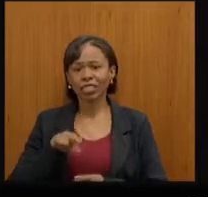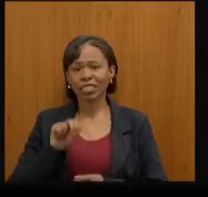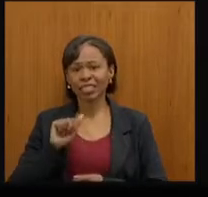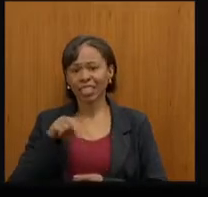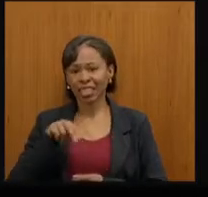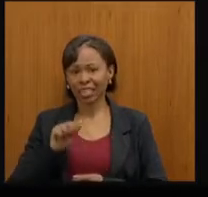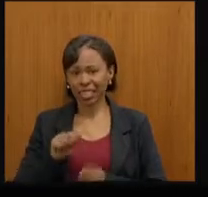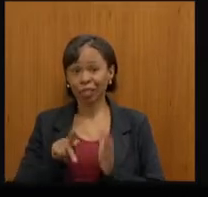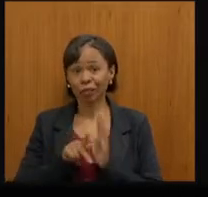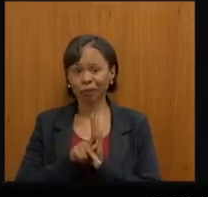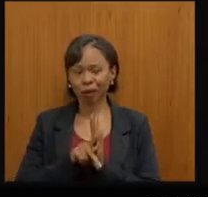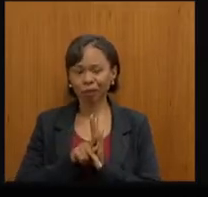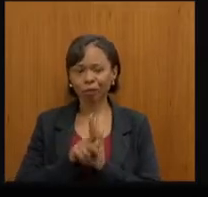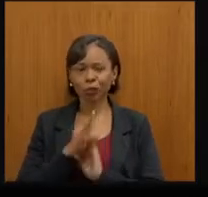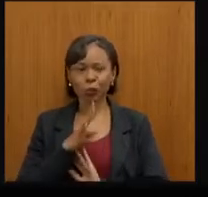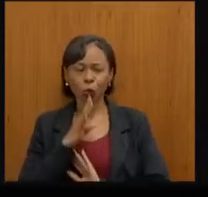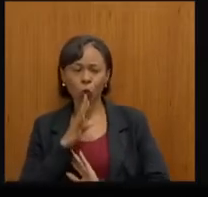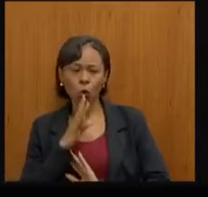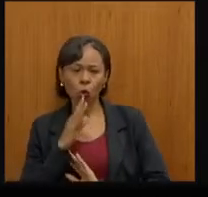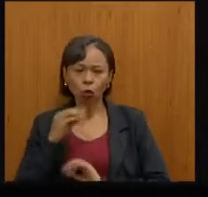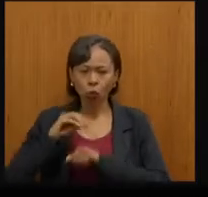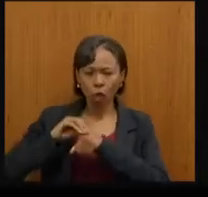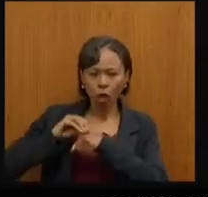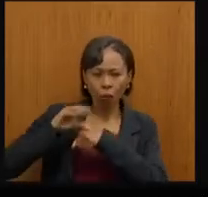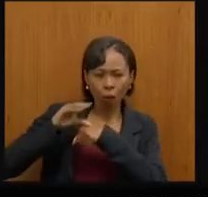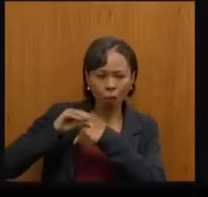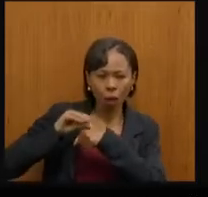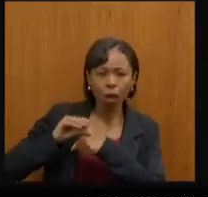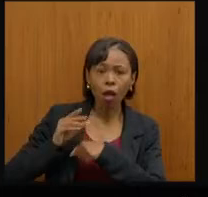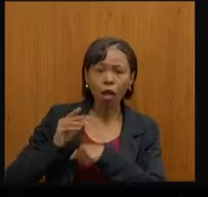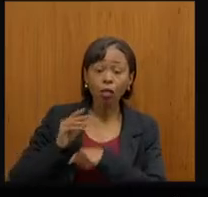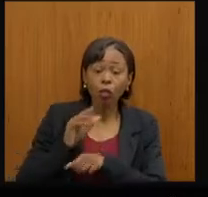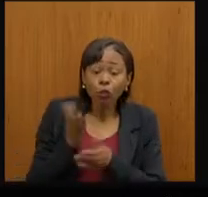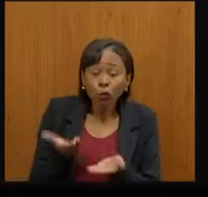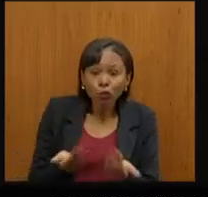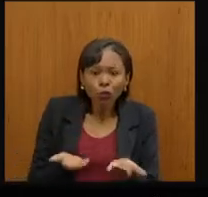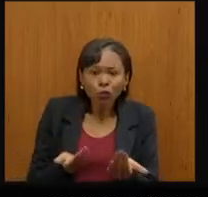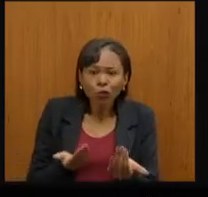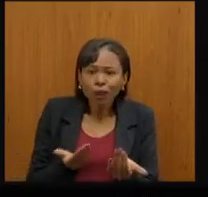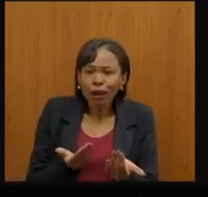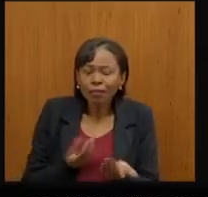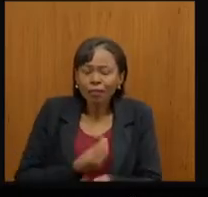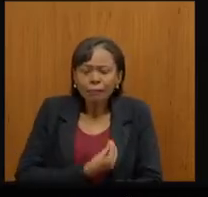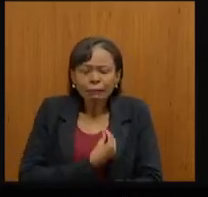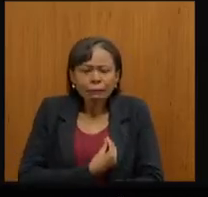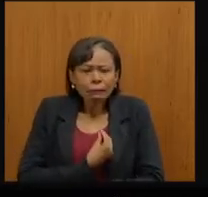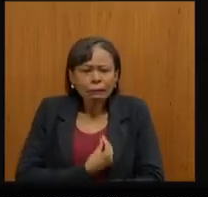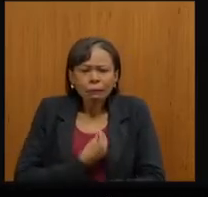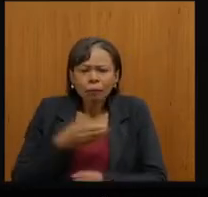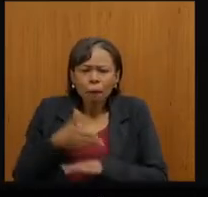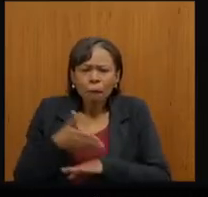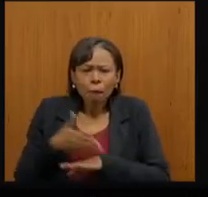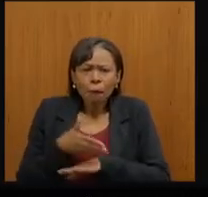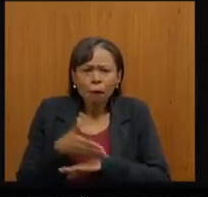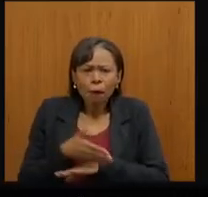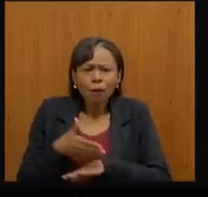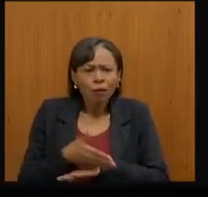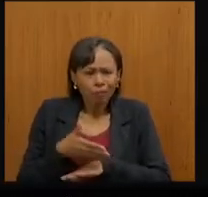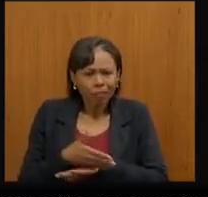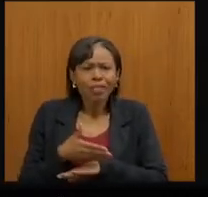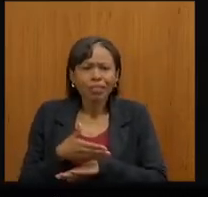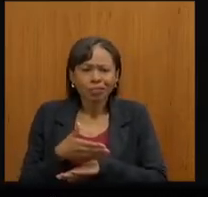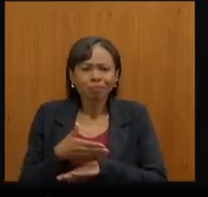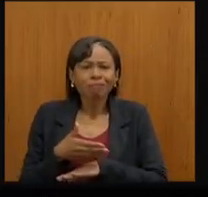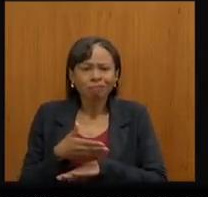da Penha e como eles se envolvem bom e como a desconhecimento até no corpo docente